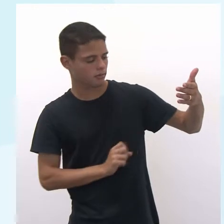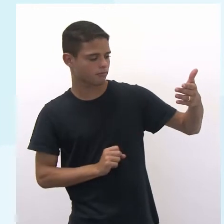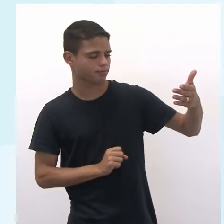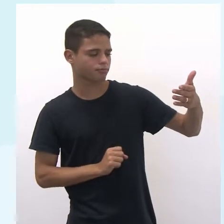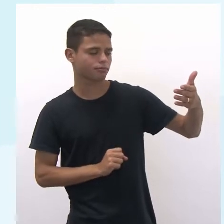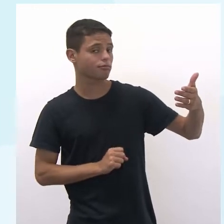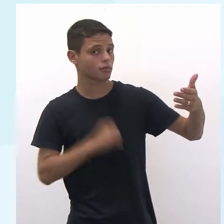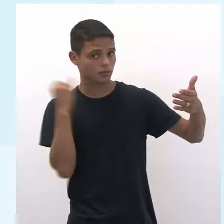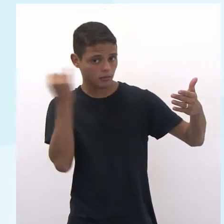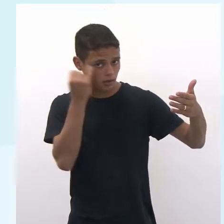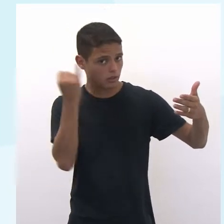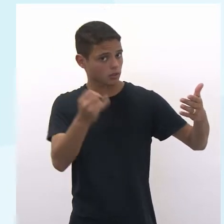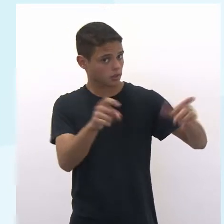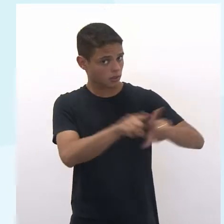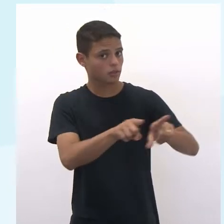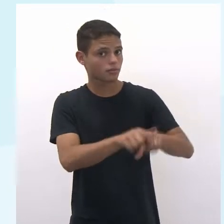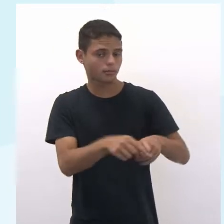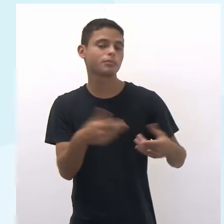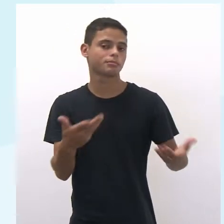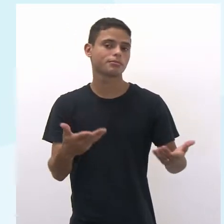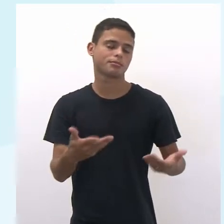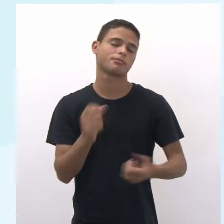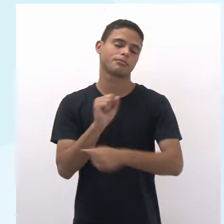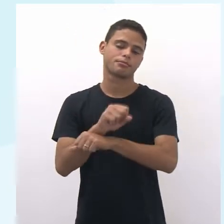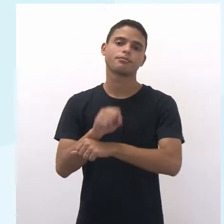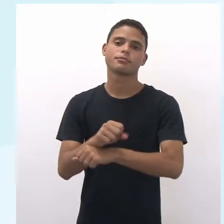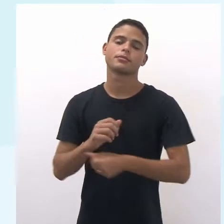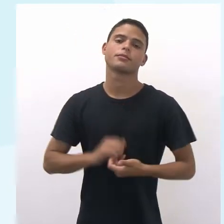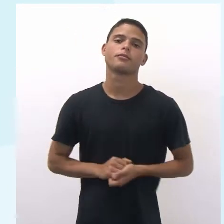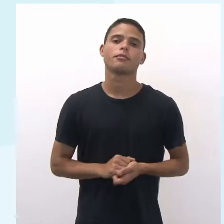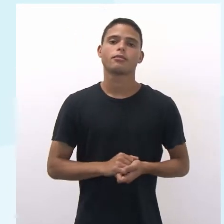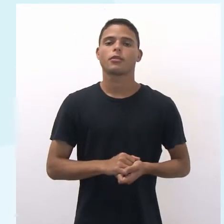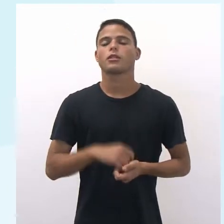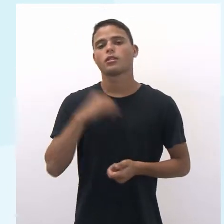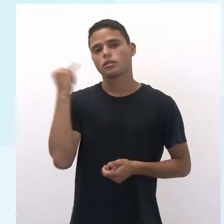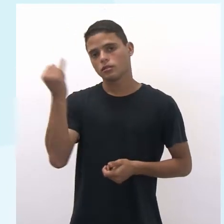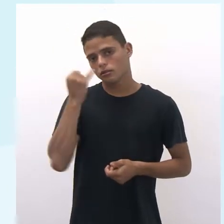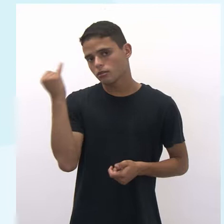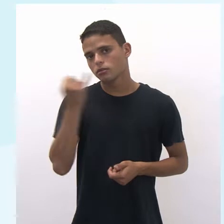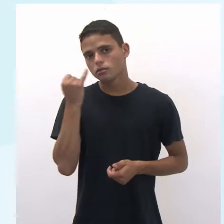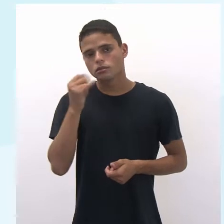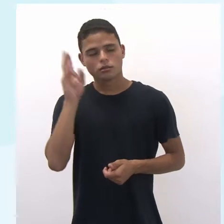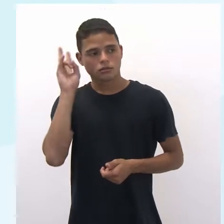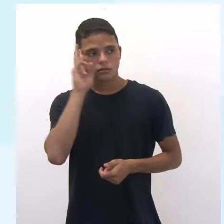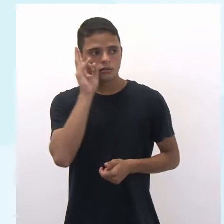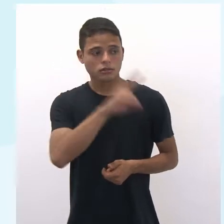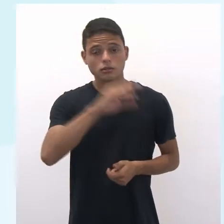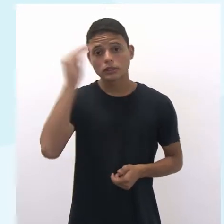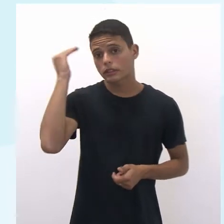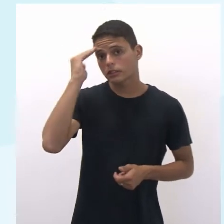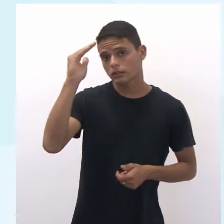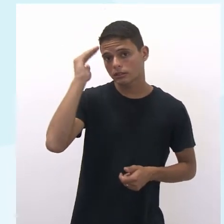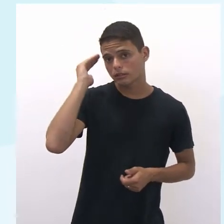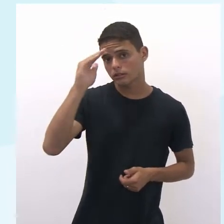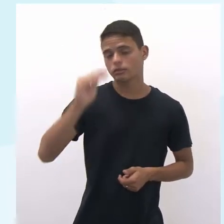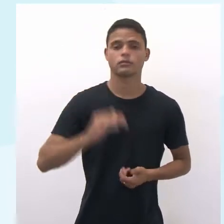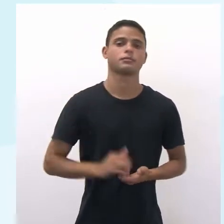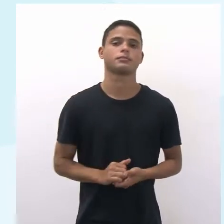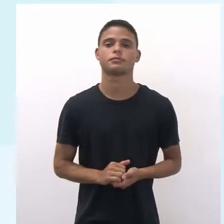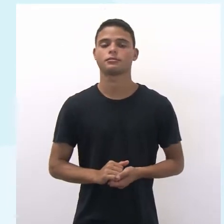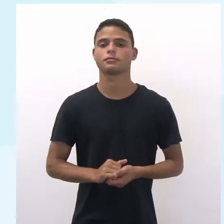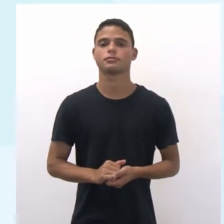não é importante também nesse recurso pedagógico? Não é importante nessa assimilação, nessa apropriação de